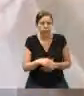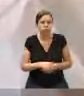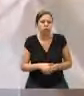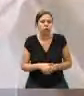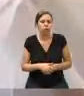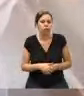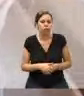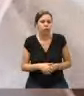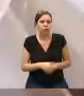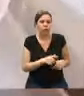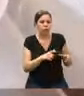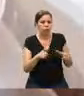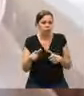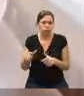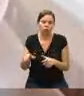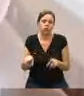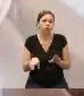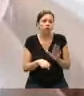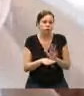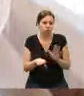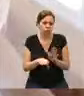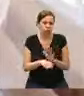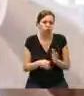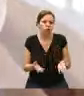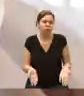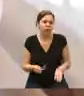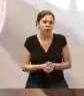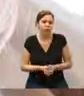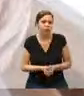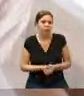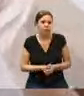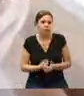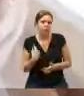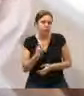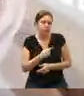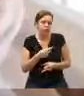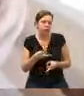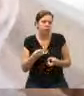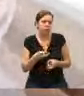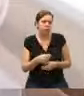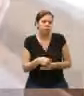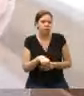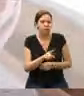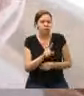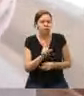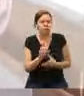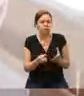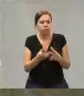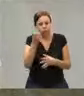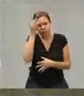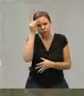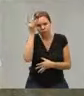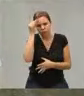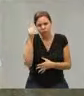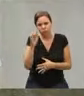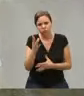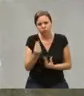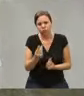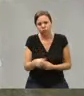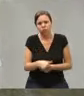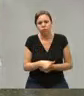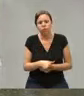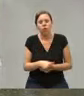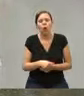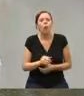a aldeia se ajunta para ajudar, e a gente percebe muito isso e aprende demais. É